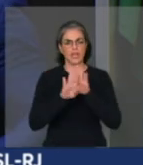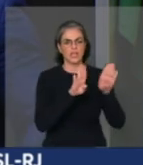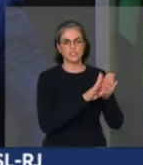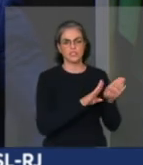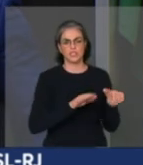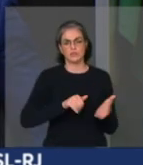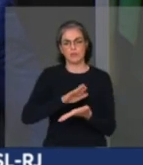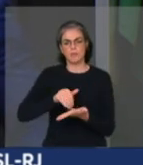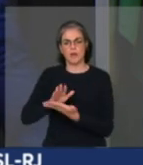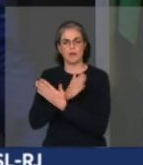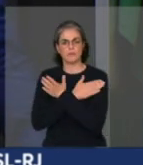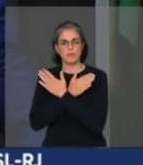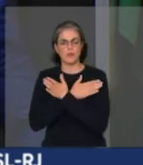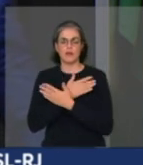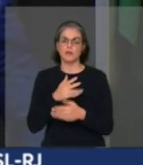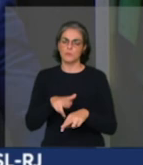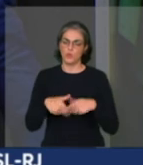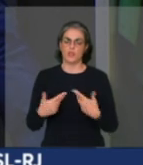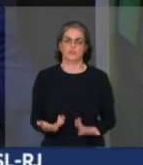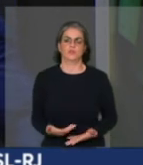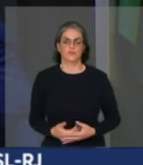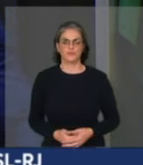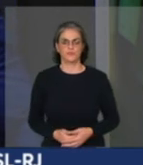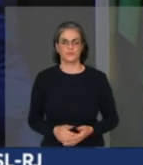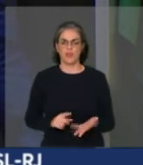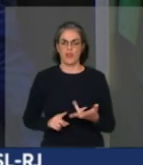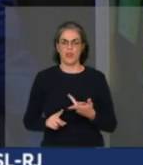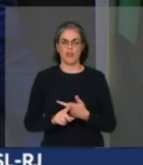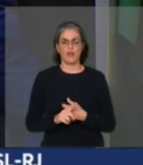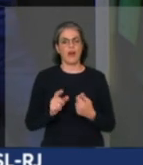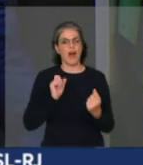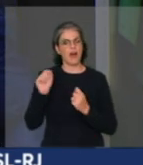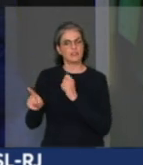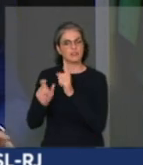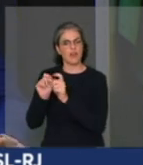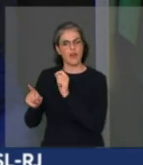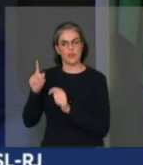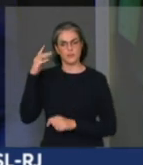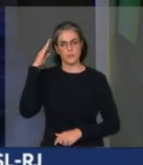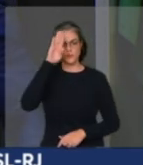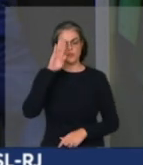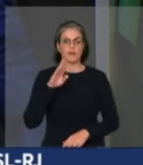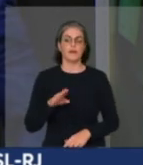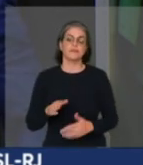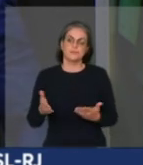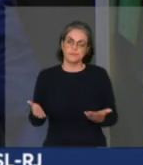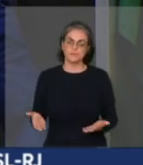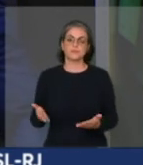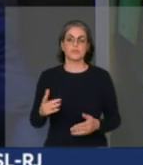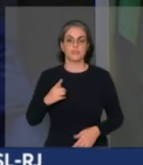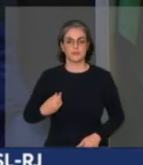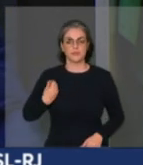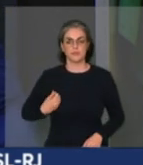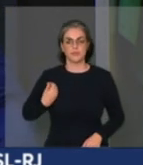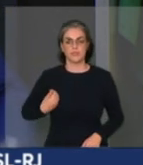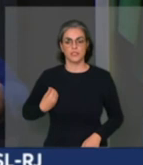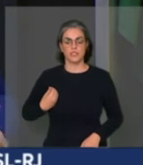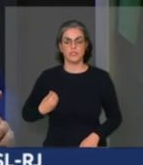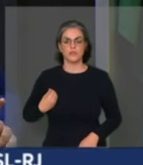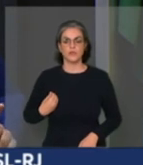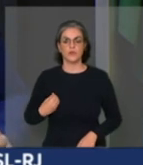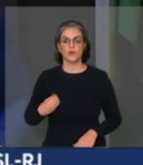todo totalitarismo que vem implementando todos seus ataques ao presidente bolsonaro no Roda Viva ele